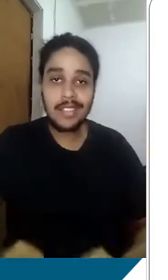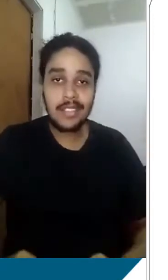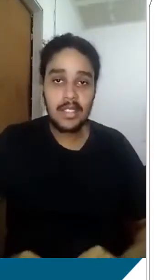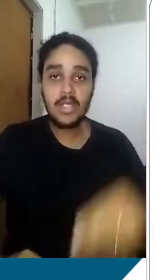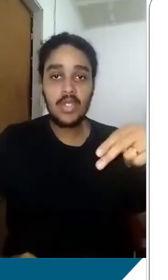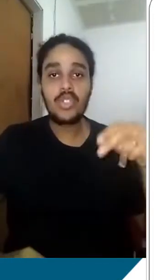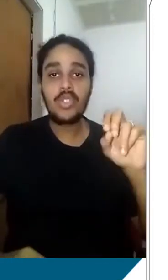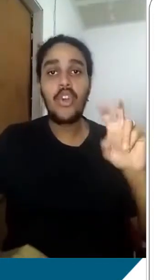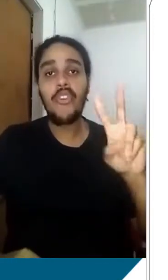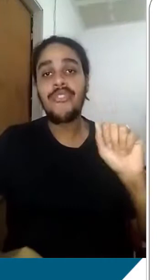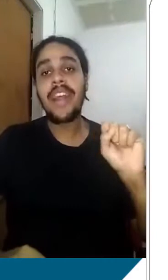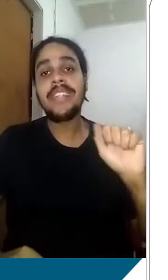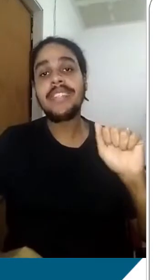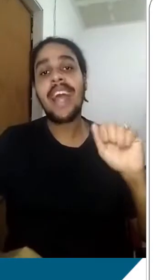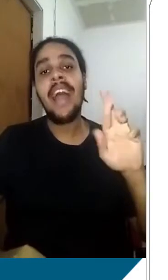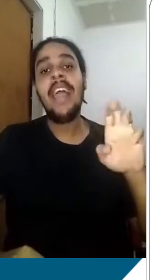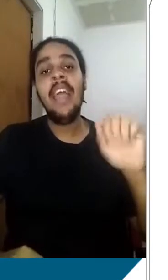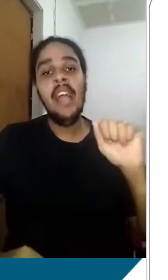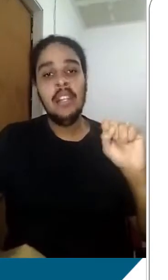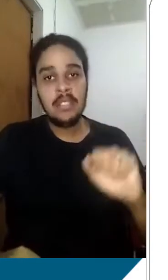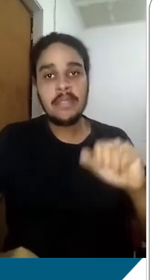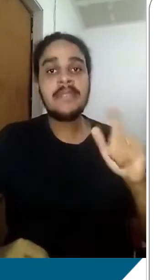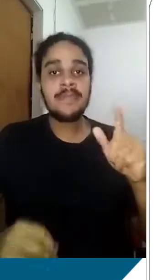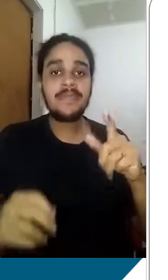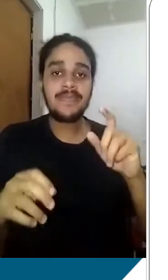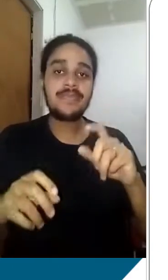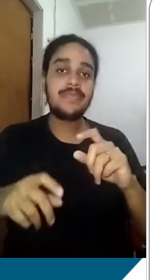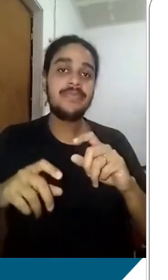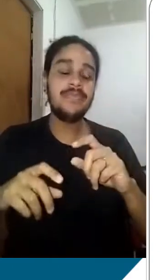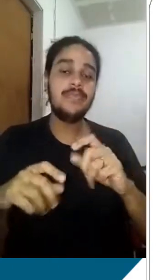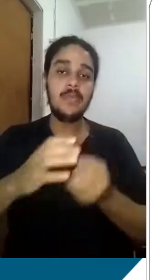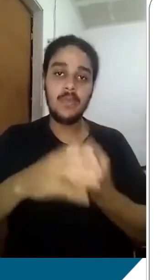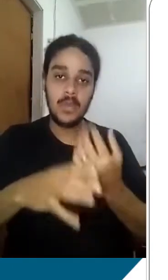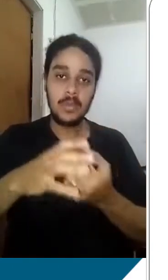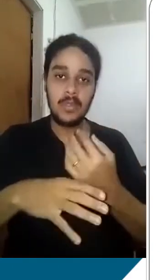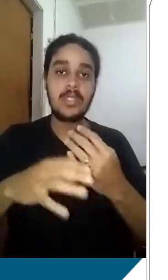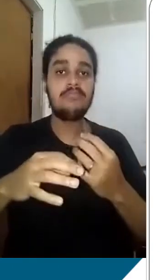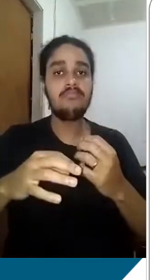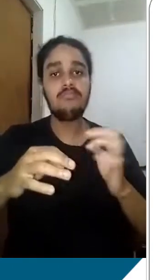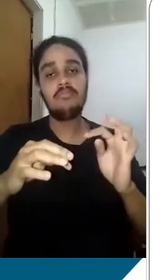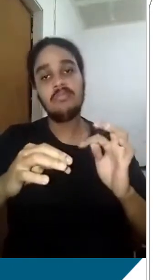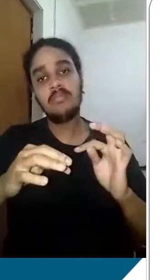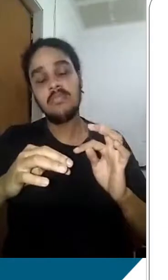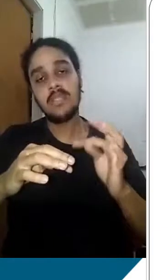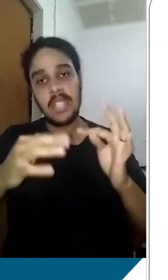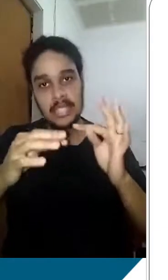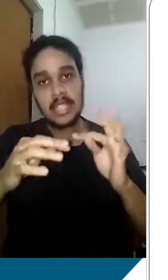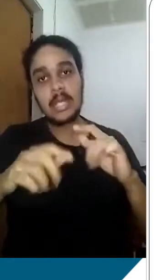espaço. A mão de obra familiar, técnicas mais